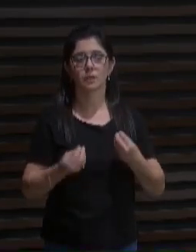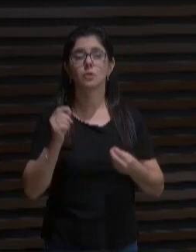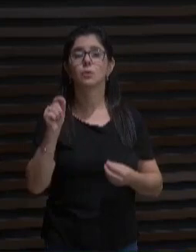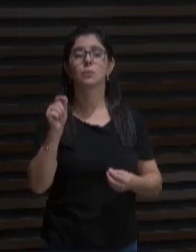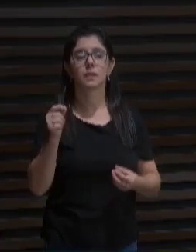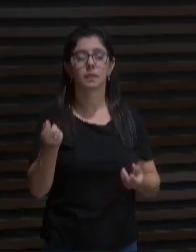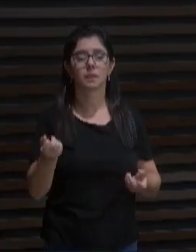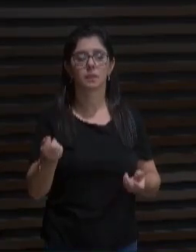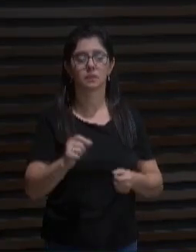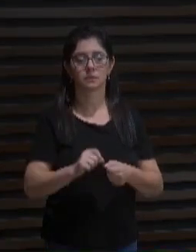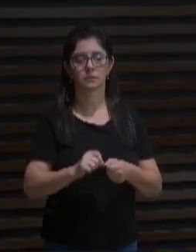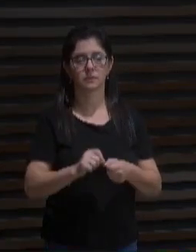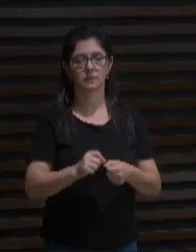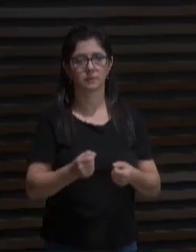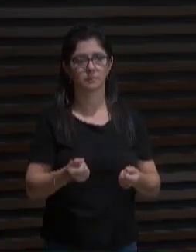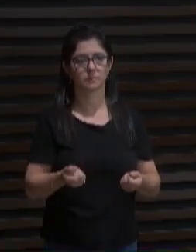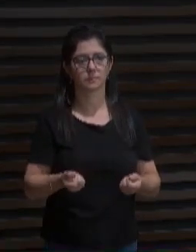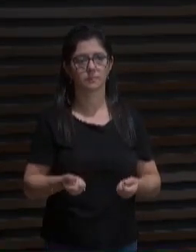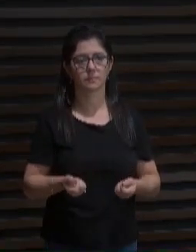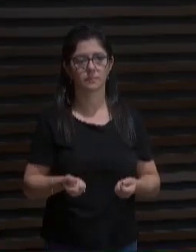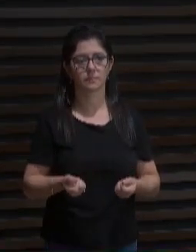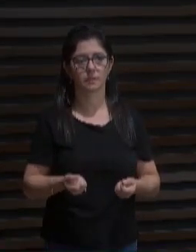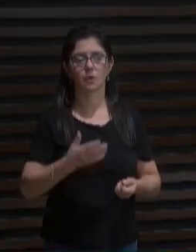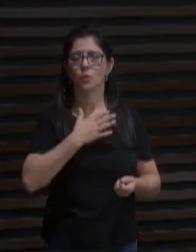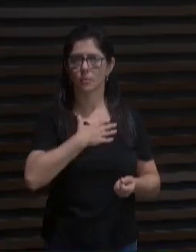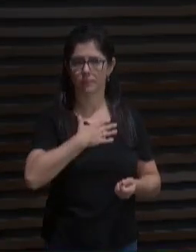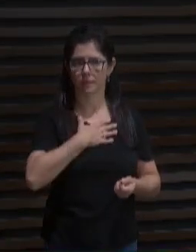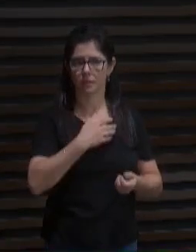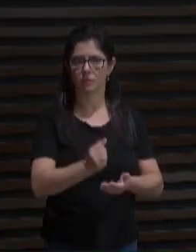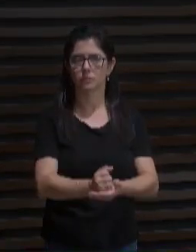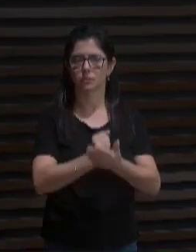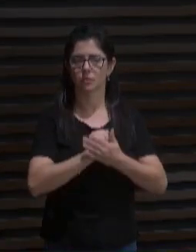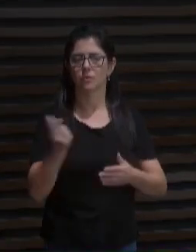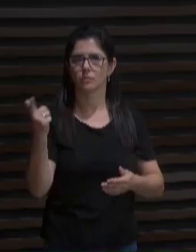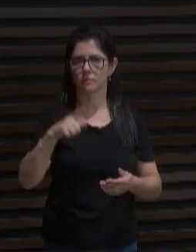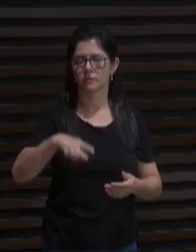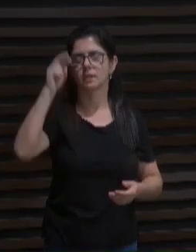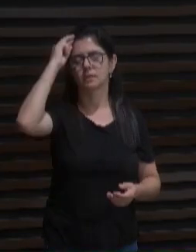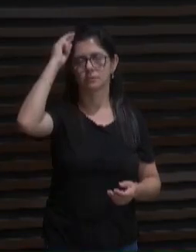Ai, quem vai vir no meu socorro? O meu socorro vem do Senhor.